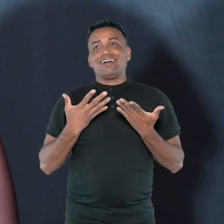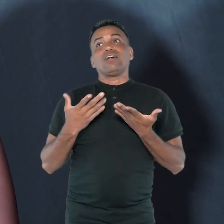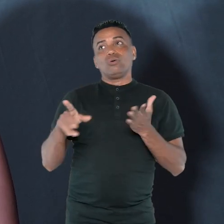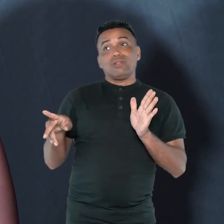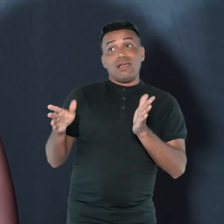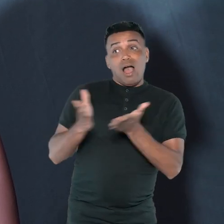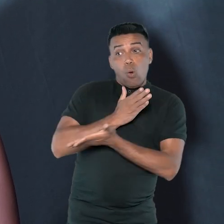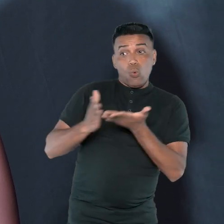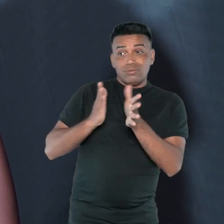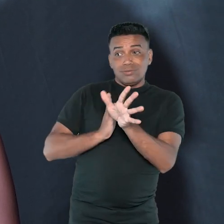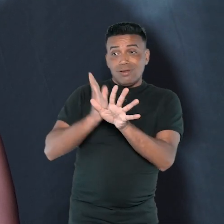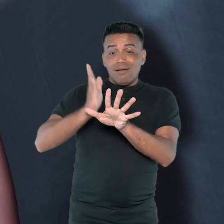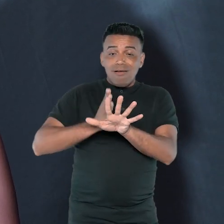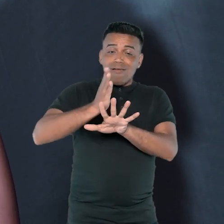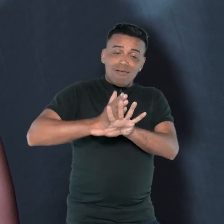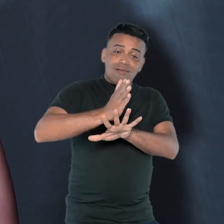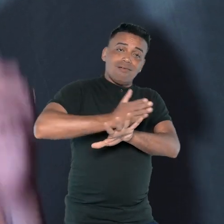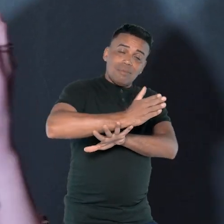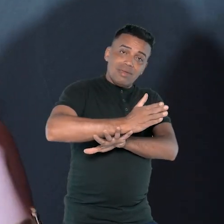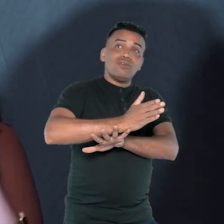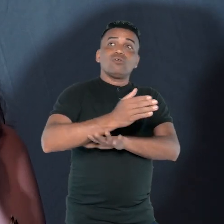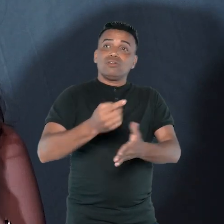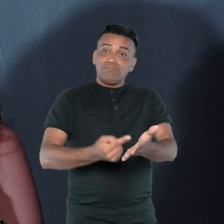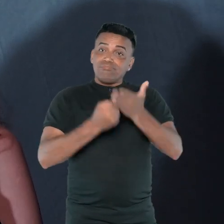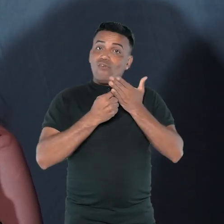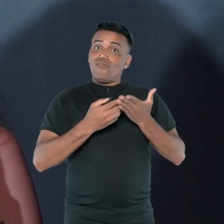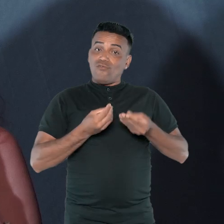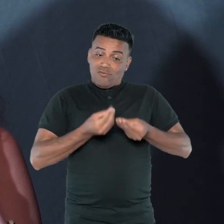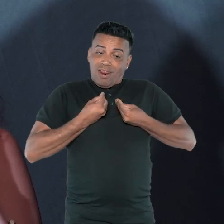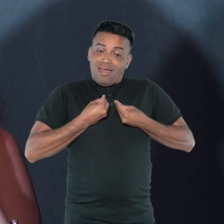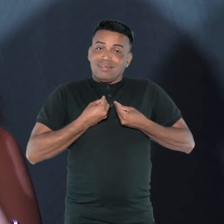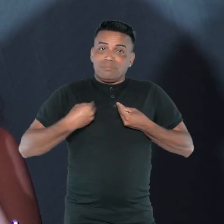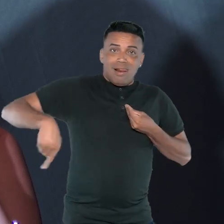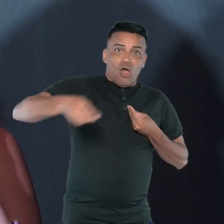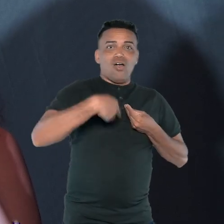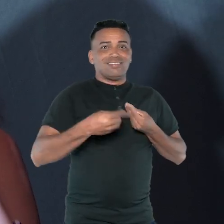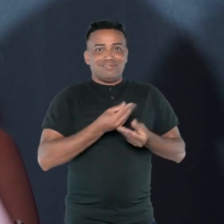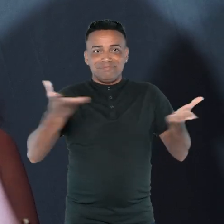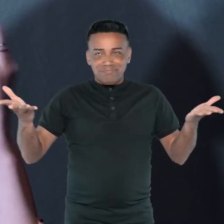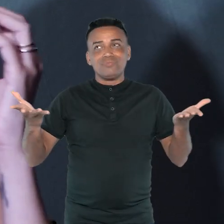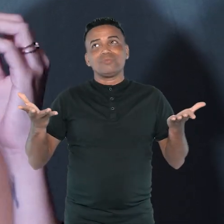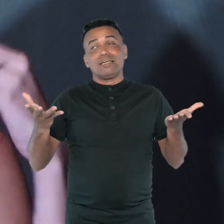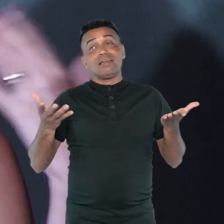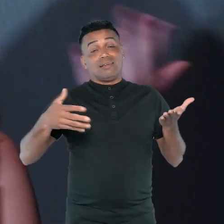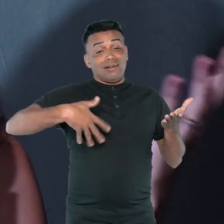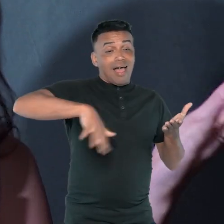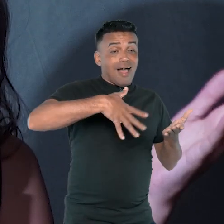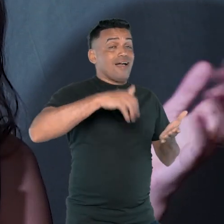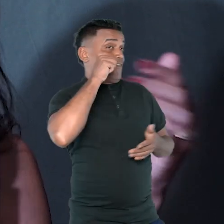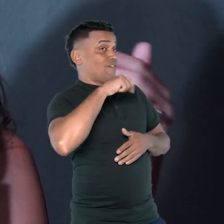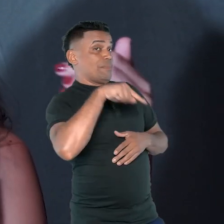nos indicar, né, através do feminino, seja pela possibilidade de